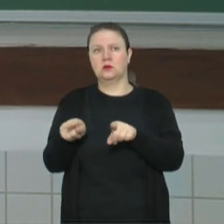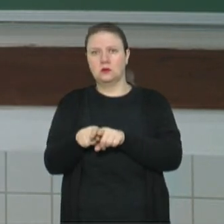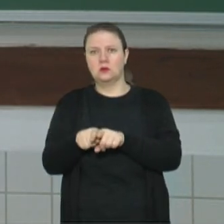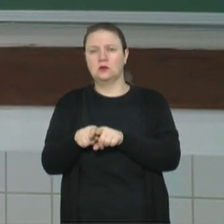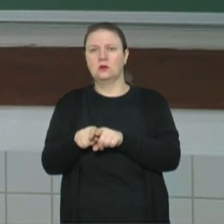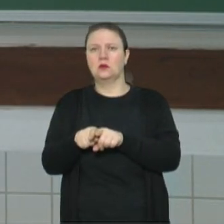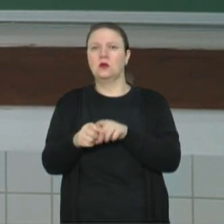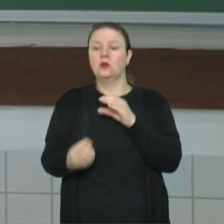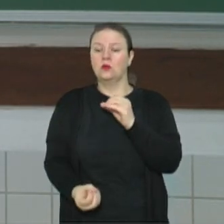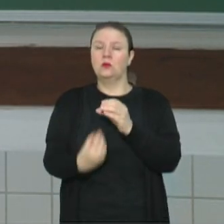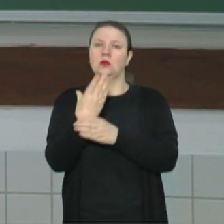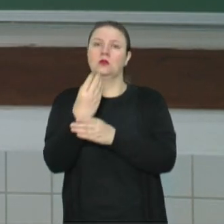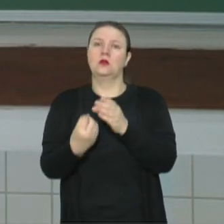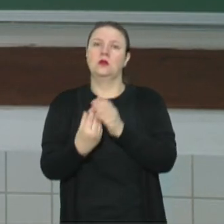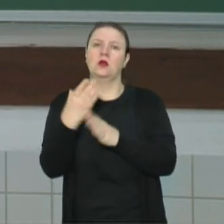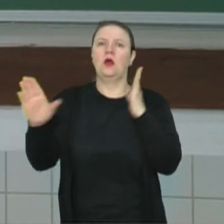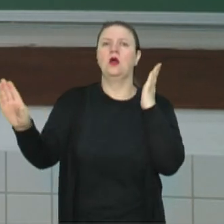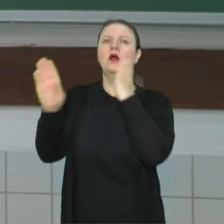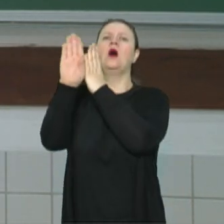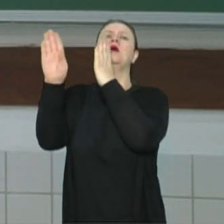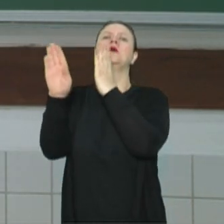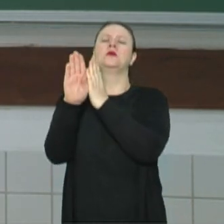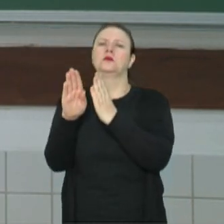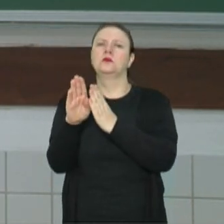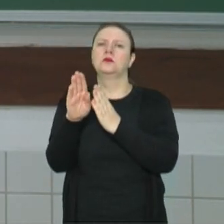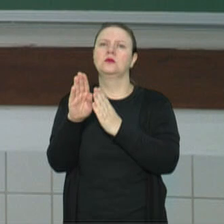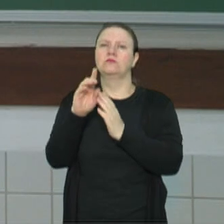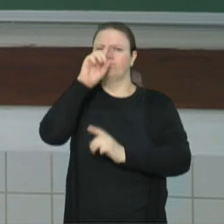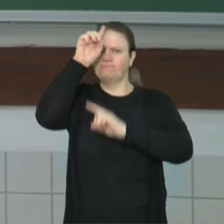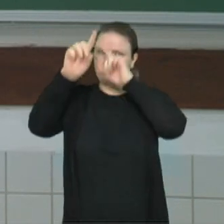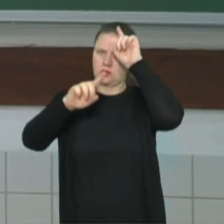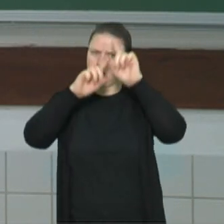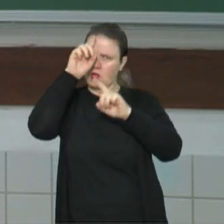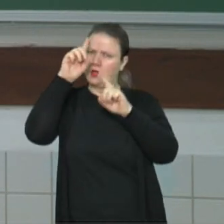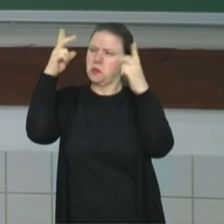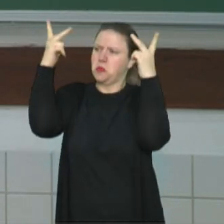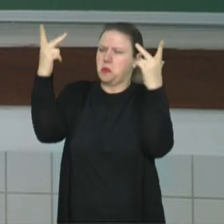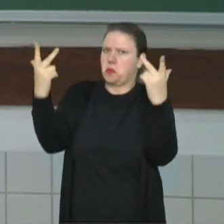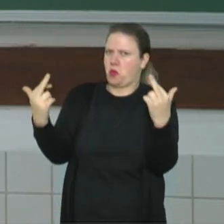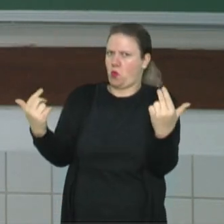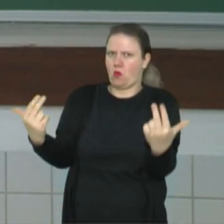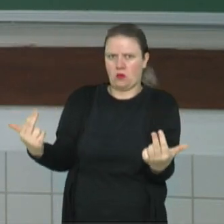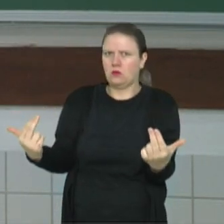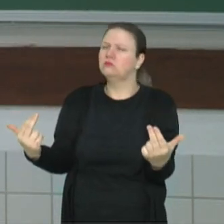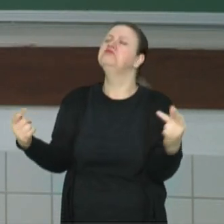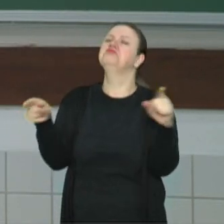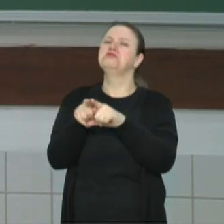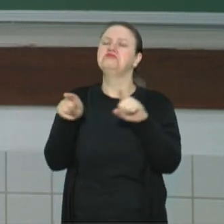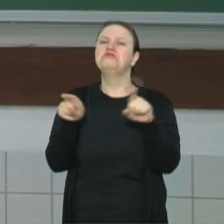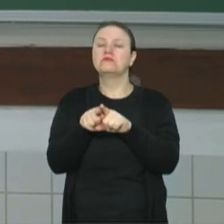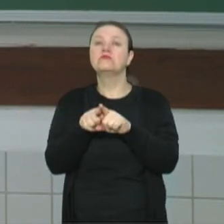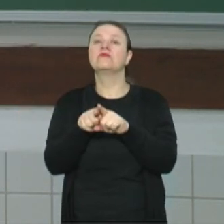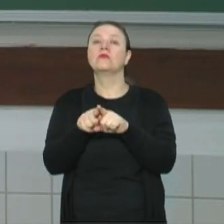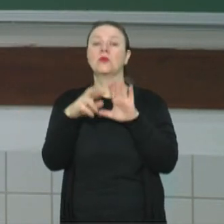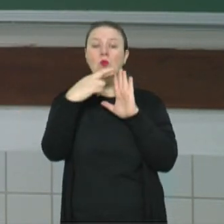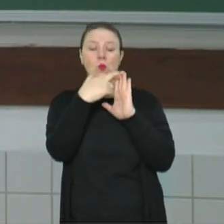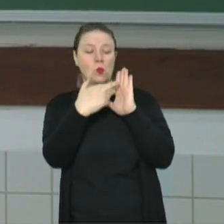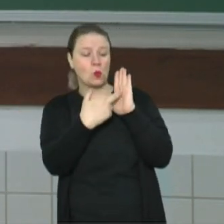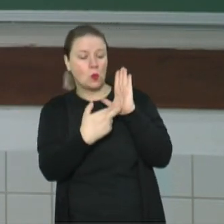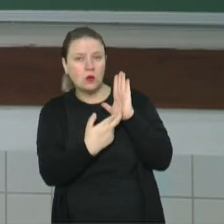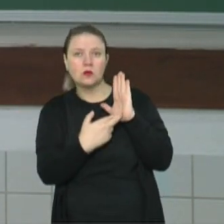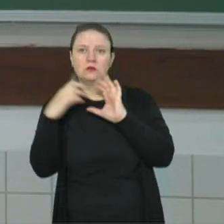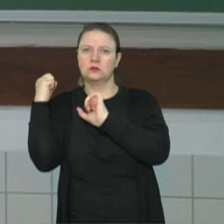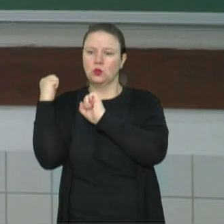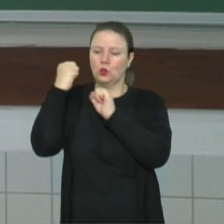foram criadas através dos mesmos, das mesmas ideias do Carlos e do Hélio, né? Principalmente. Então, elas regulamentam o